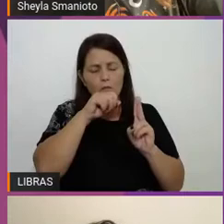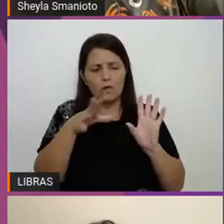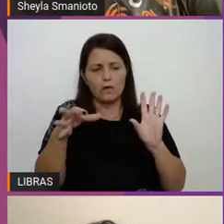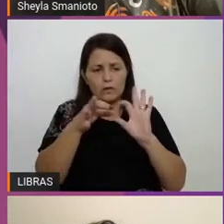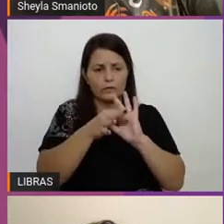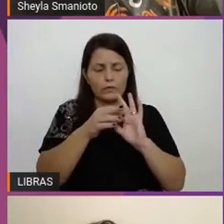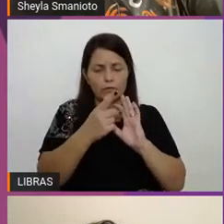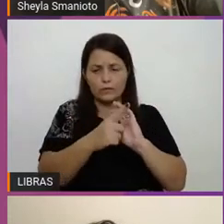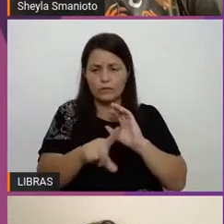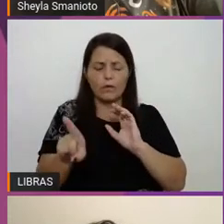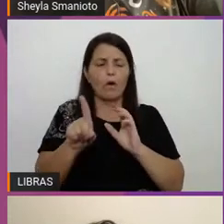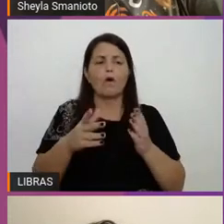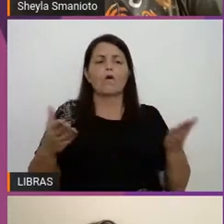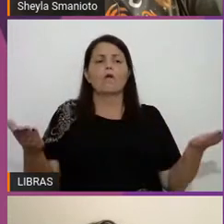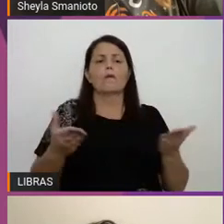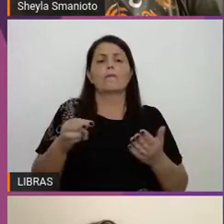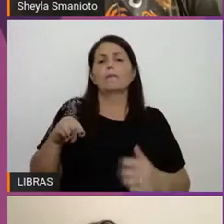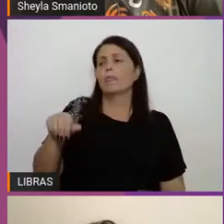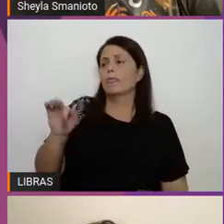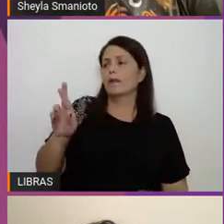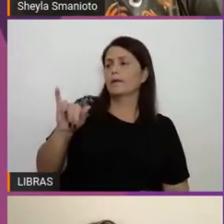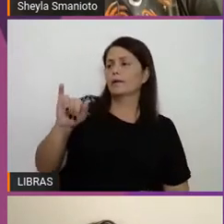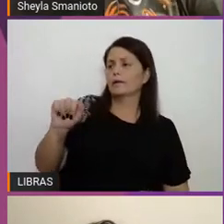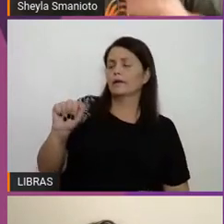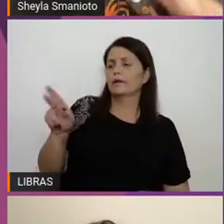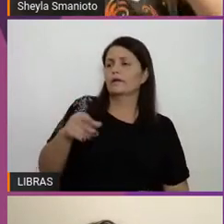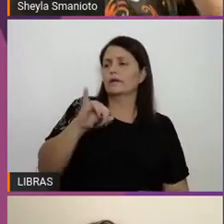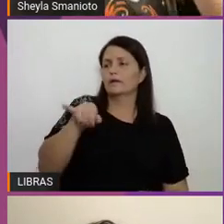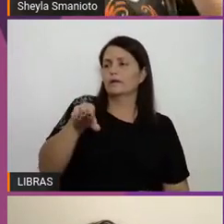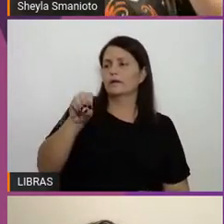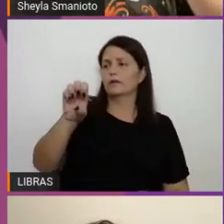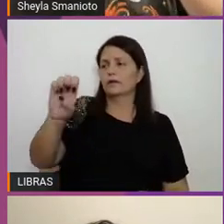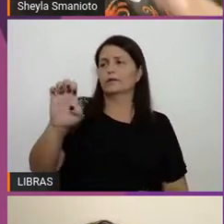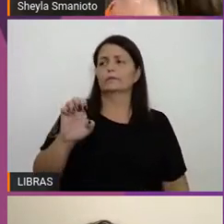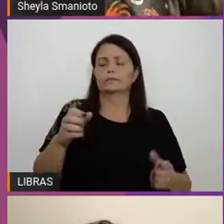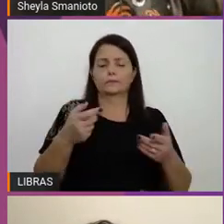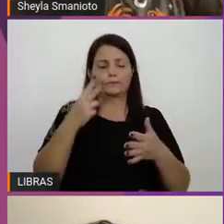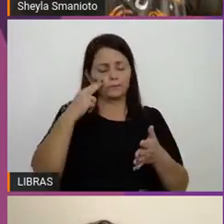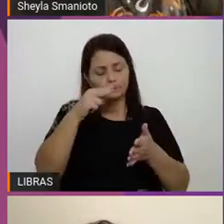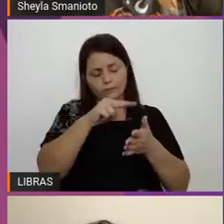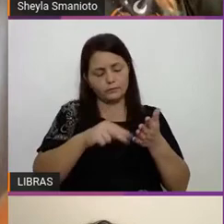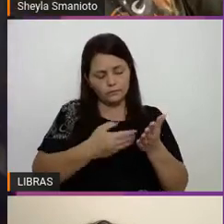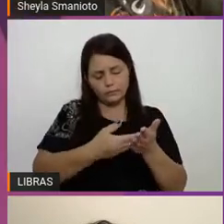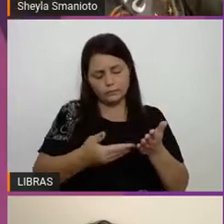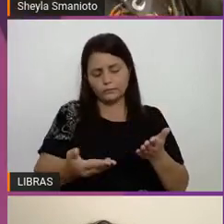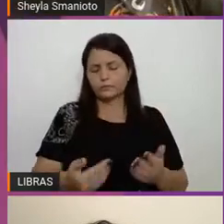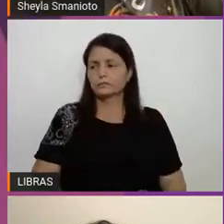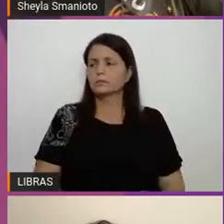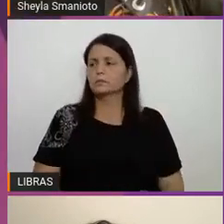e aí eu queria passar para várias der para ela ler o trecho inicial do romano